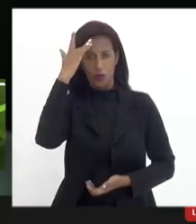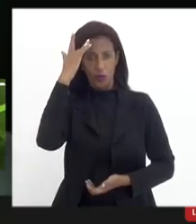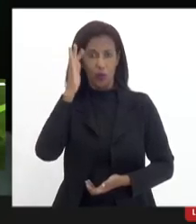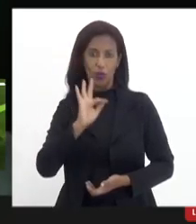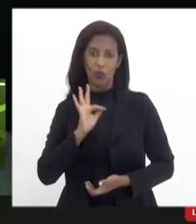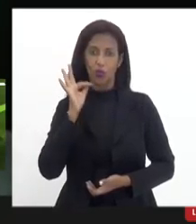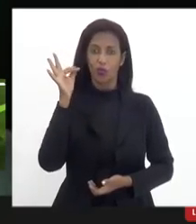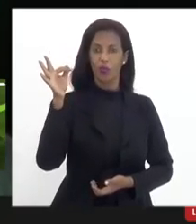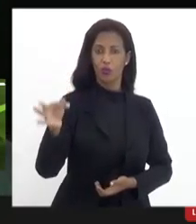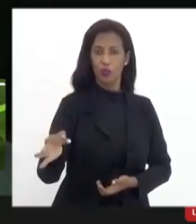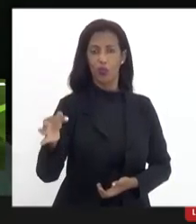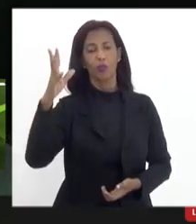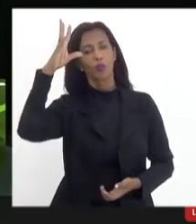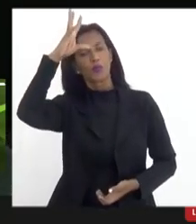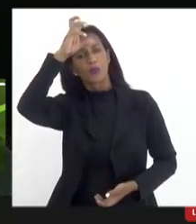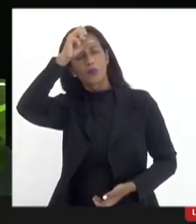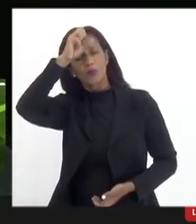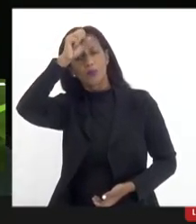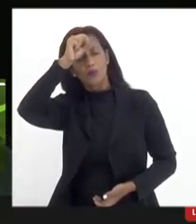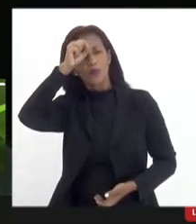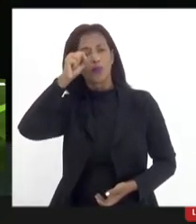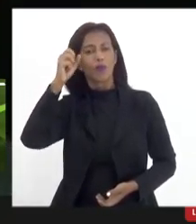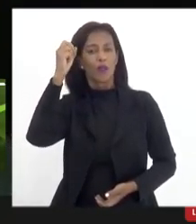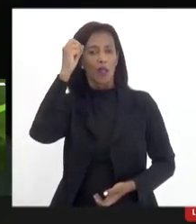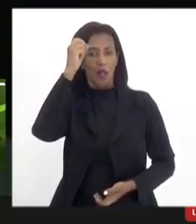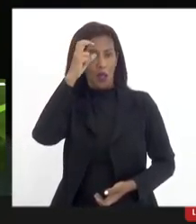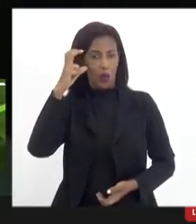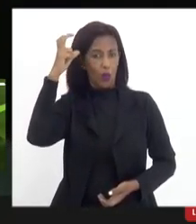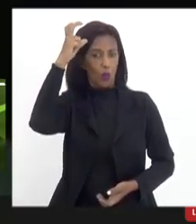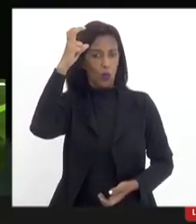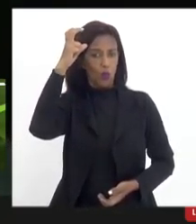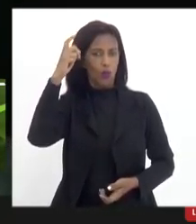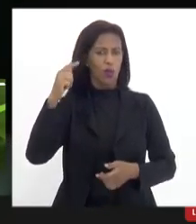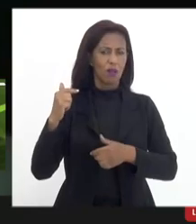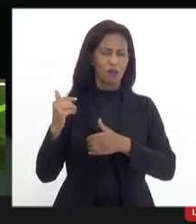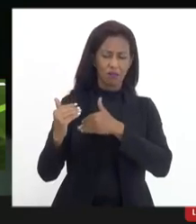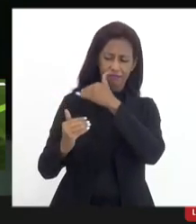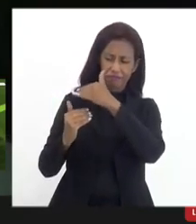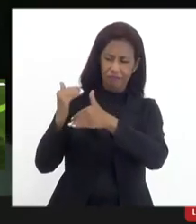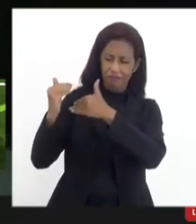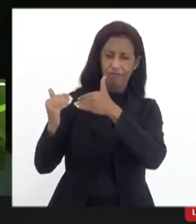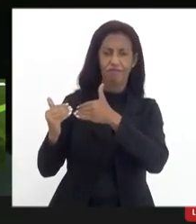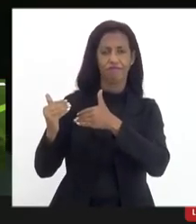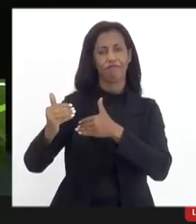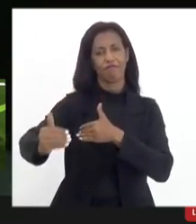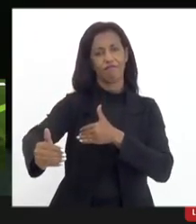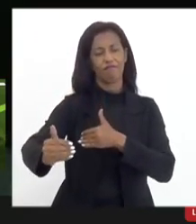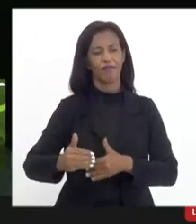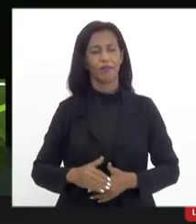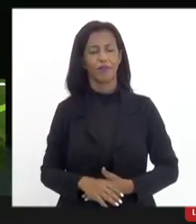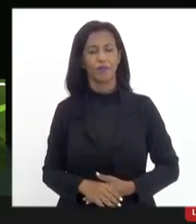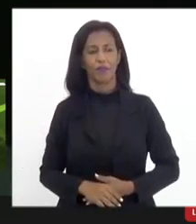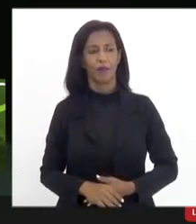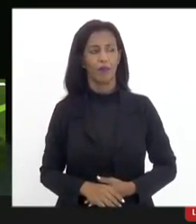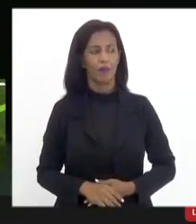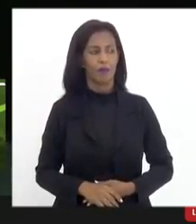a aprender a cultura e fomentar a cultura daí para frente.